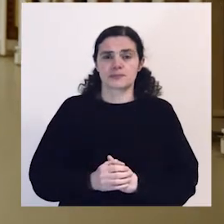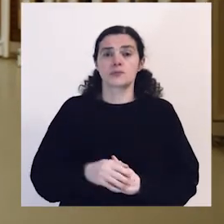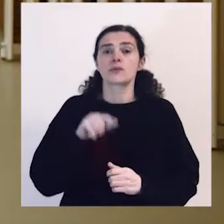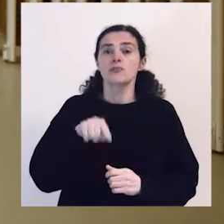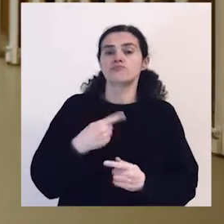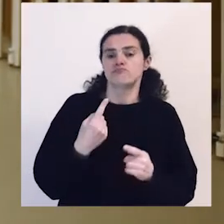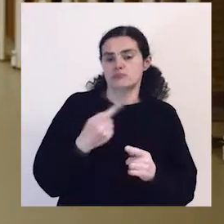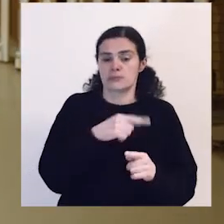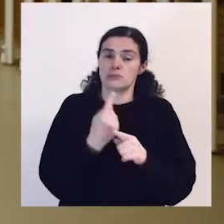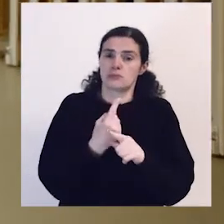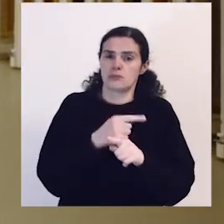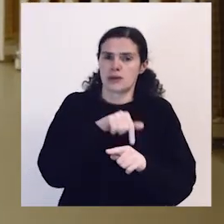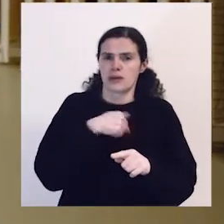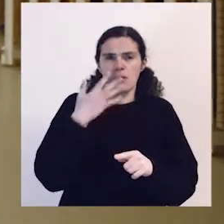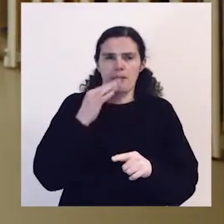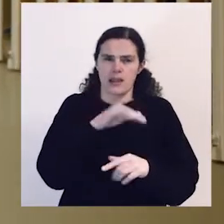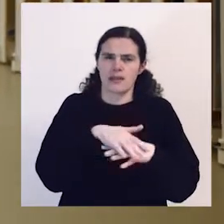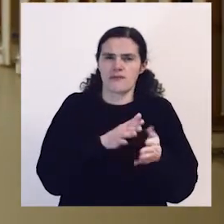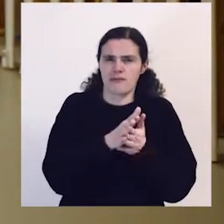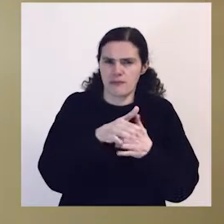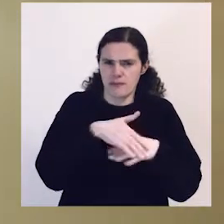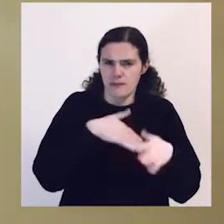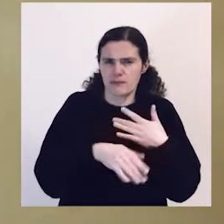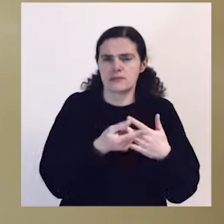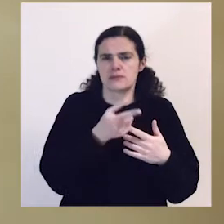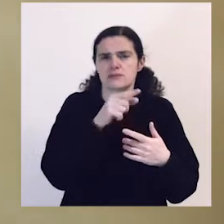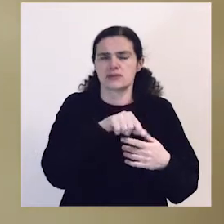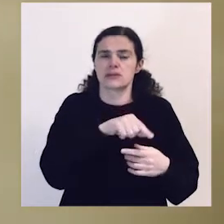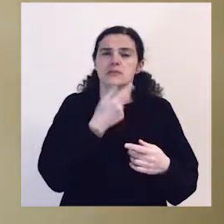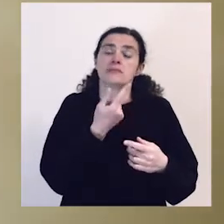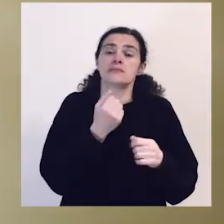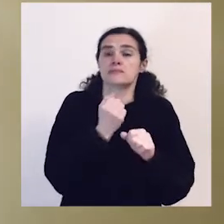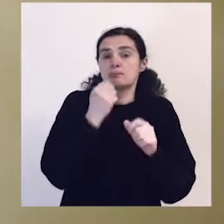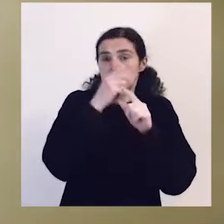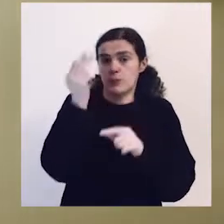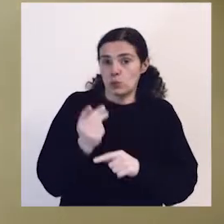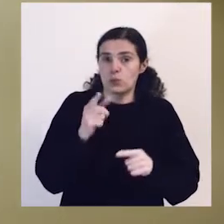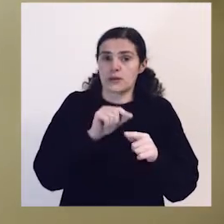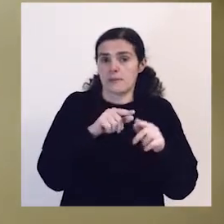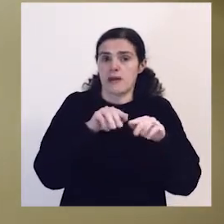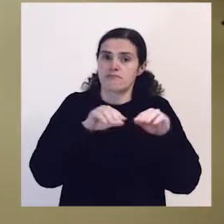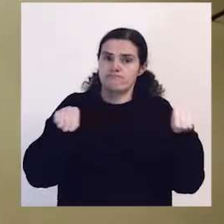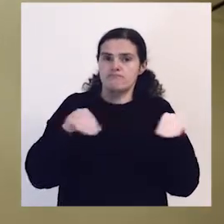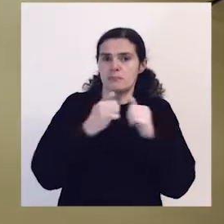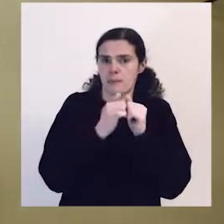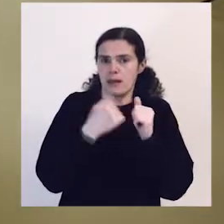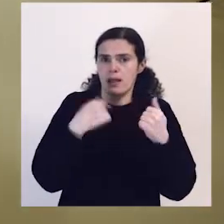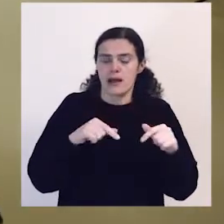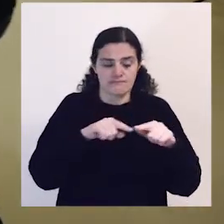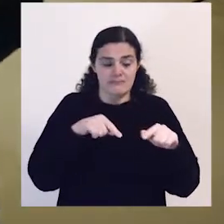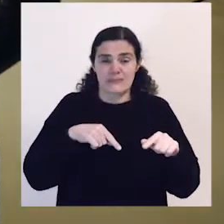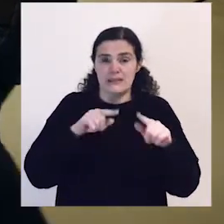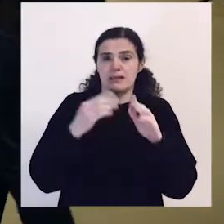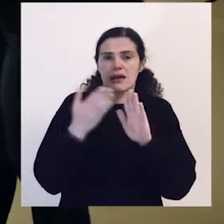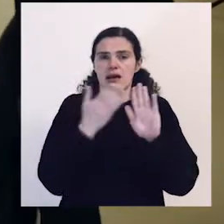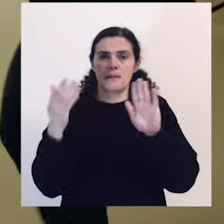dos equipamentos mais usuais em reservas para pintura e para obras em papel emolduradas são os chamados biombos, estas grades,